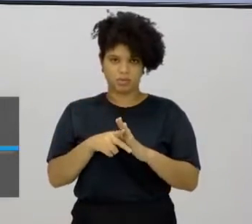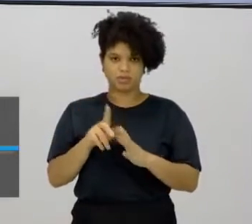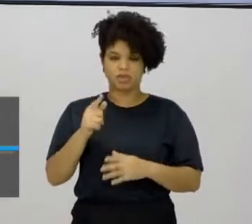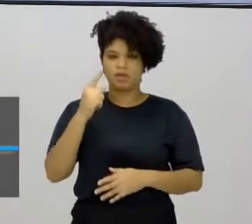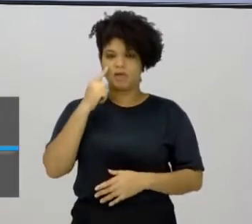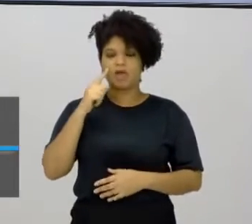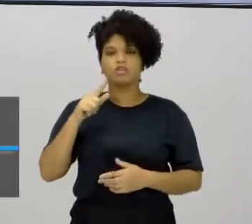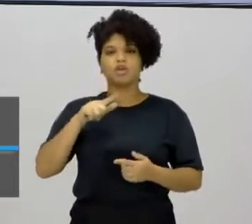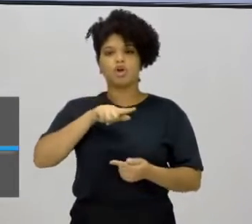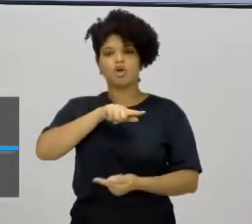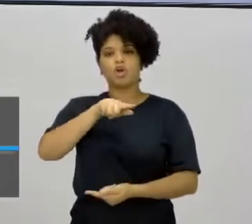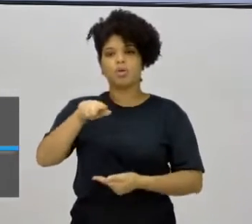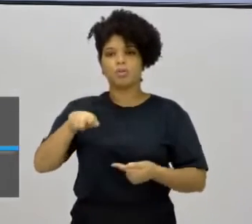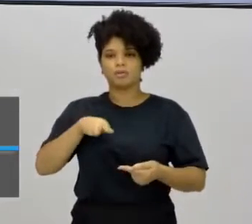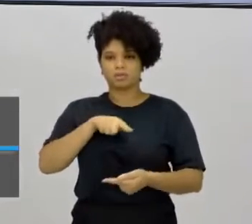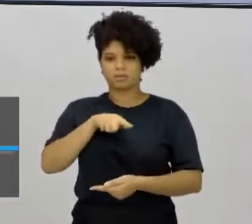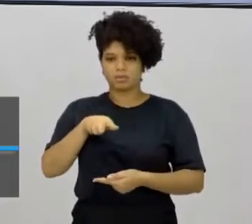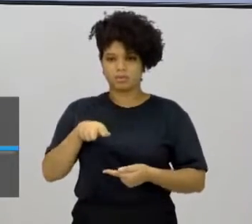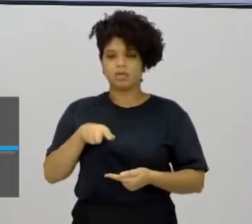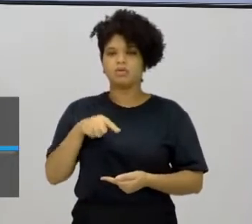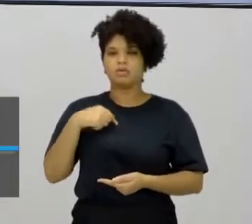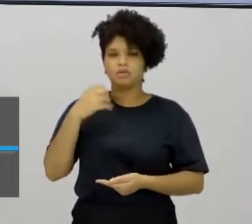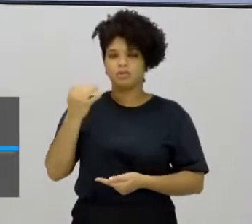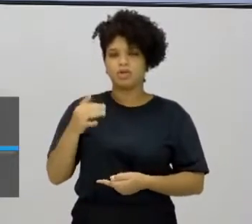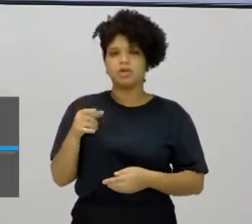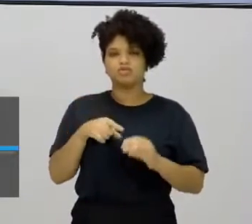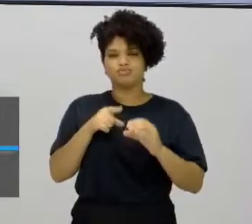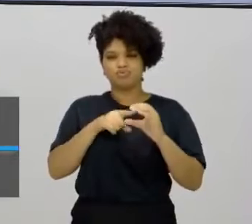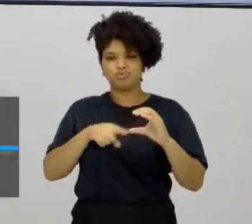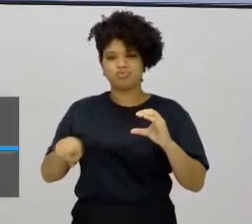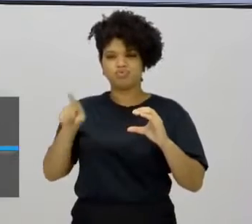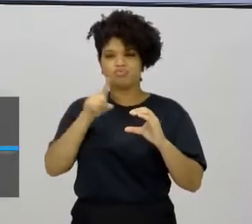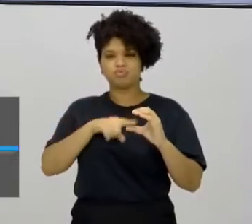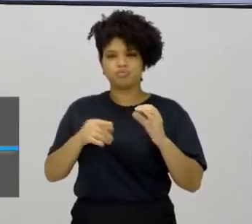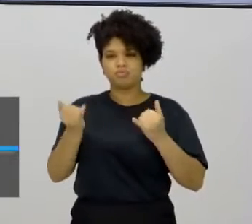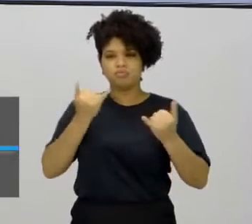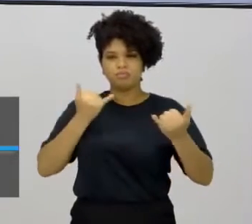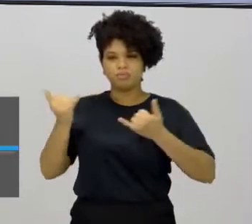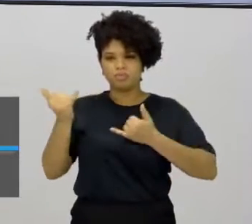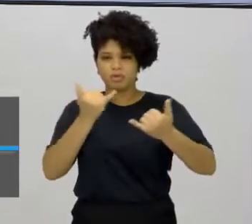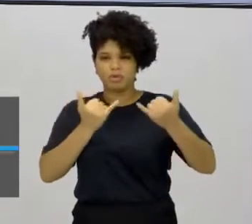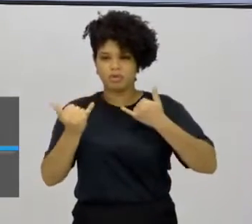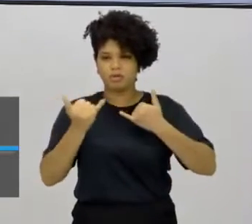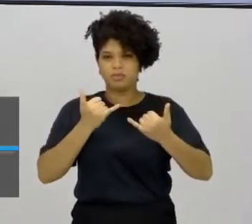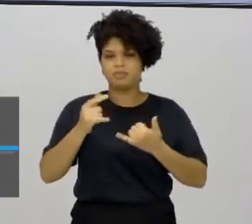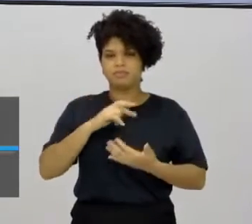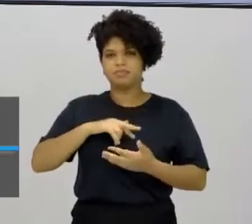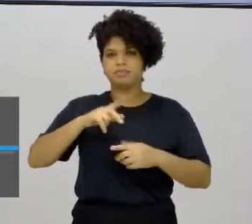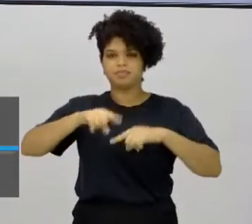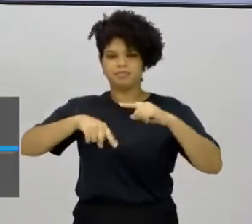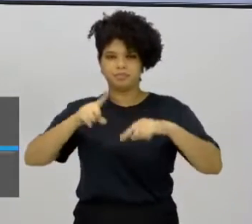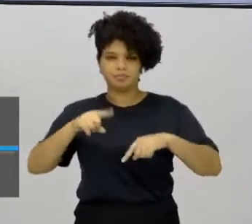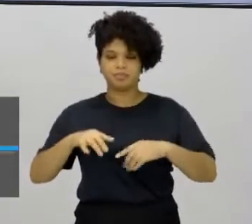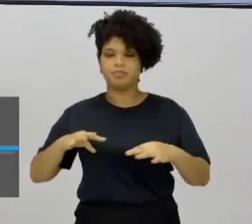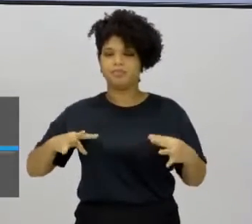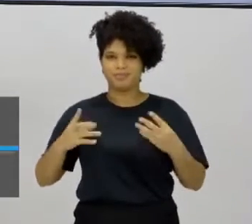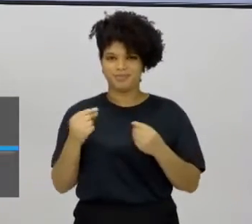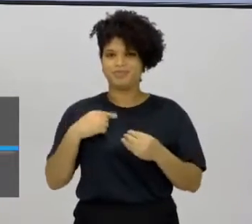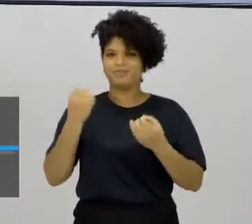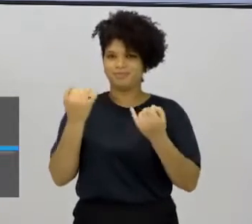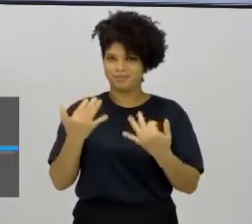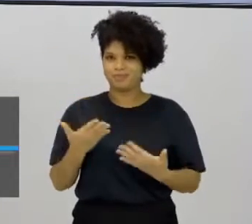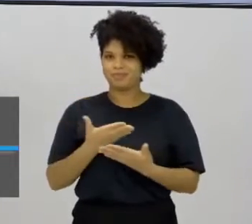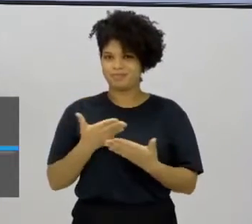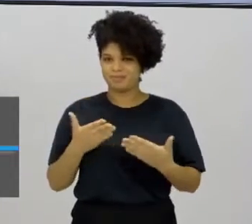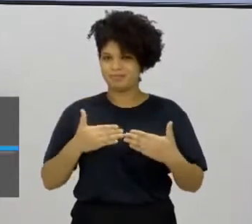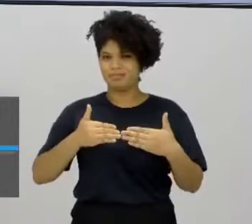fala em globalização, que nós vamos ver mais para frente, fluxos de informação, né, fluxos materiais e imateriais, tudo isso aí